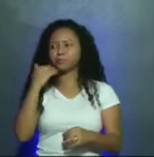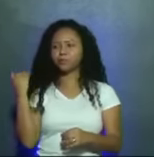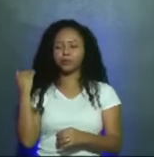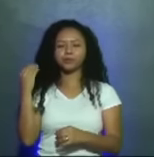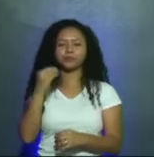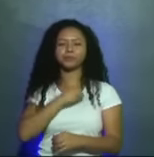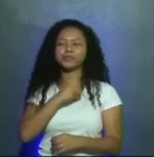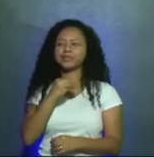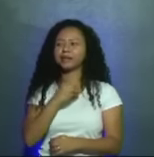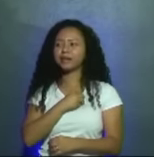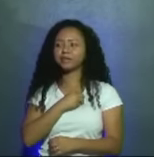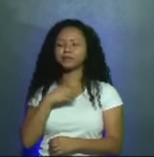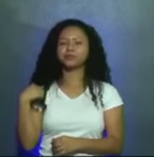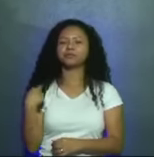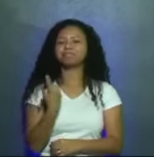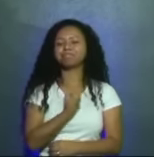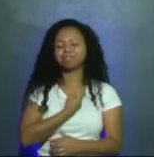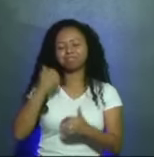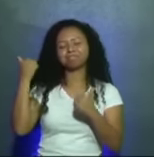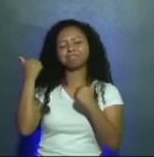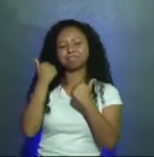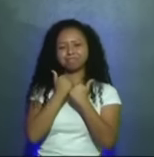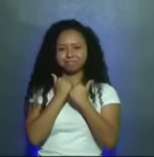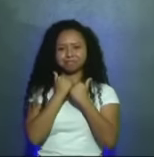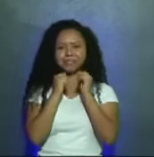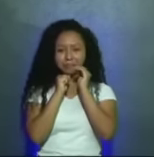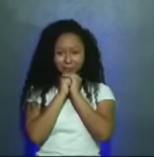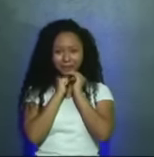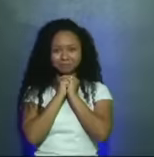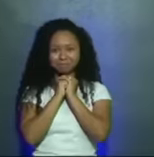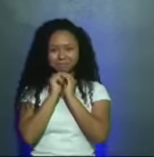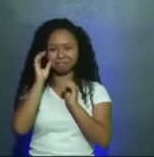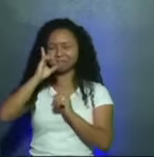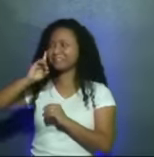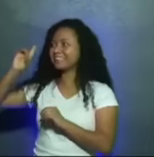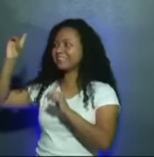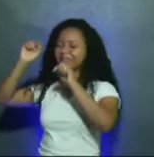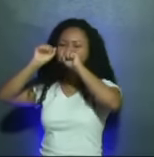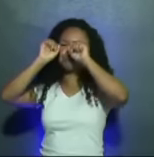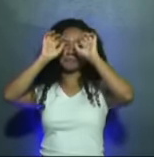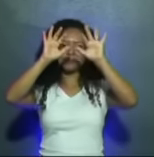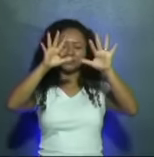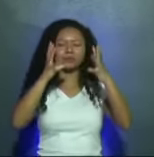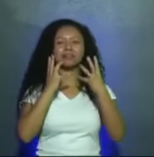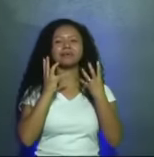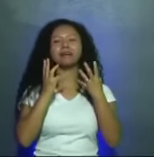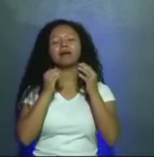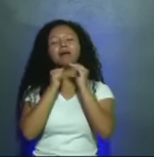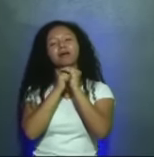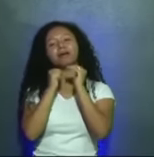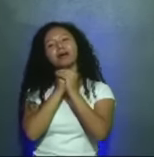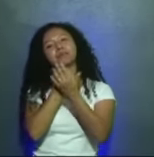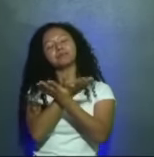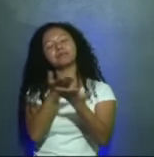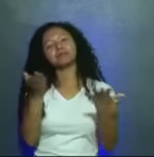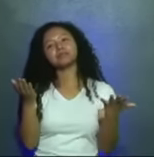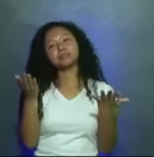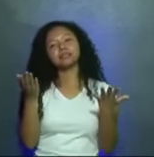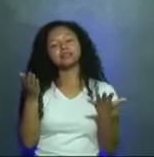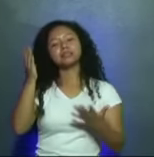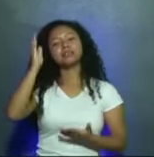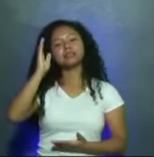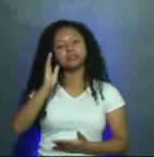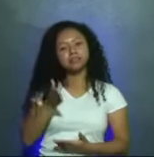nosso lugar. Amém, queridos? Amém. Deus abençoe. Eu quero orar agora por vocês e já